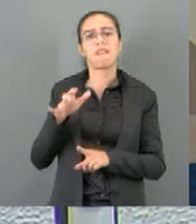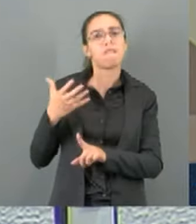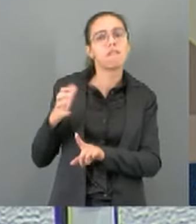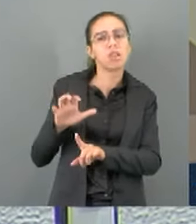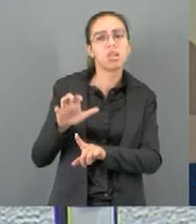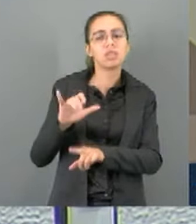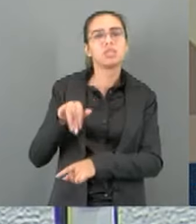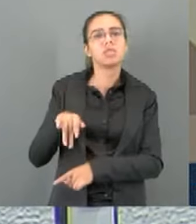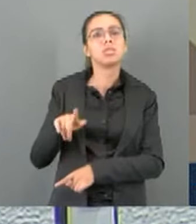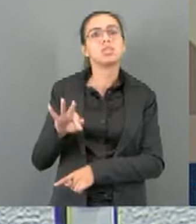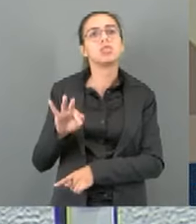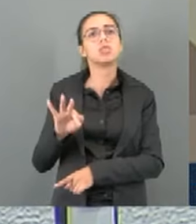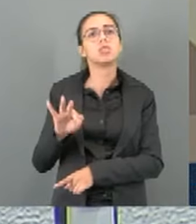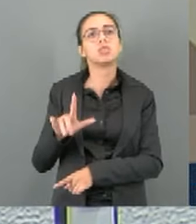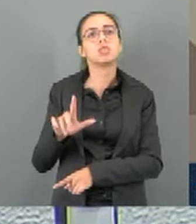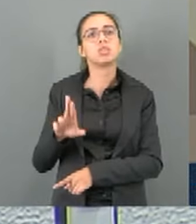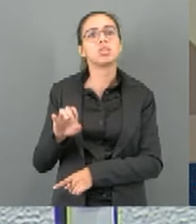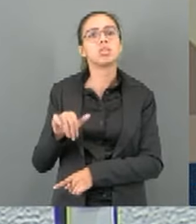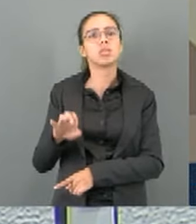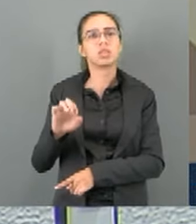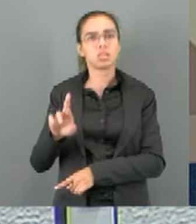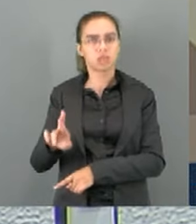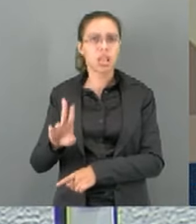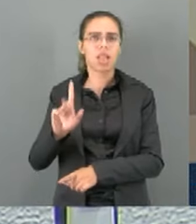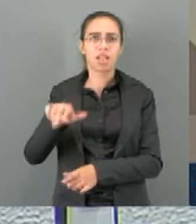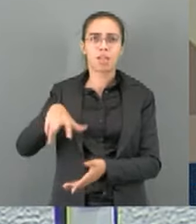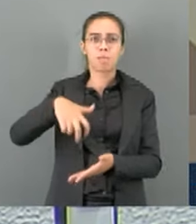nossa área de atuação é especificamente penal, né? Então, civil